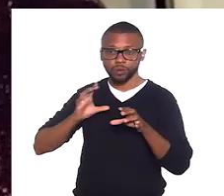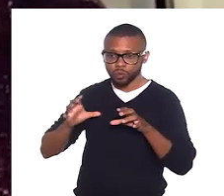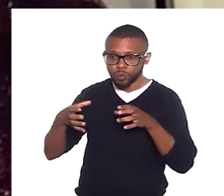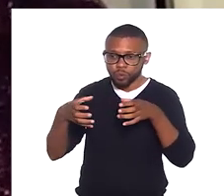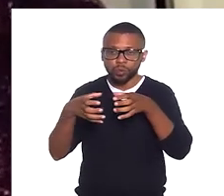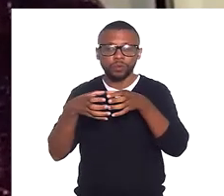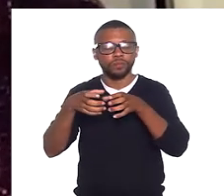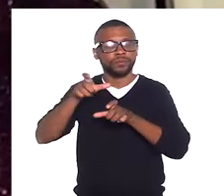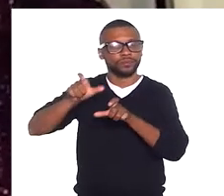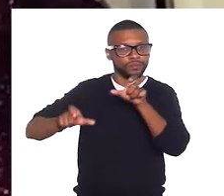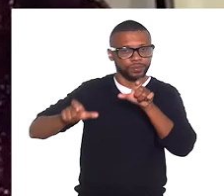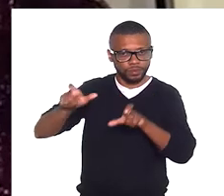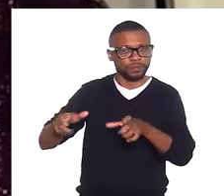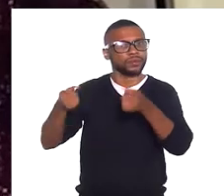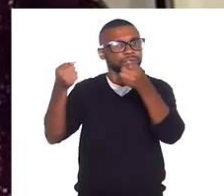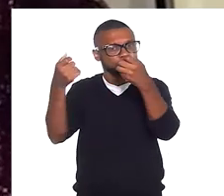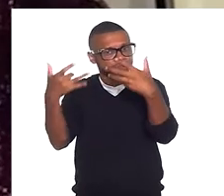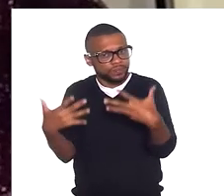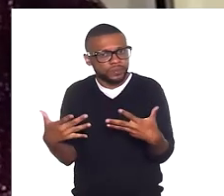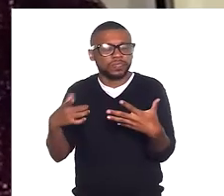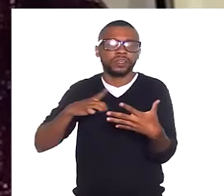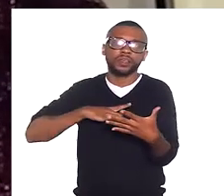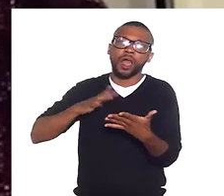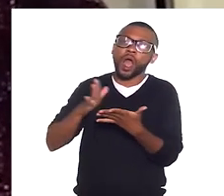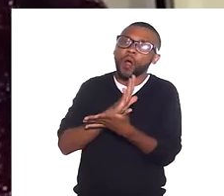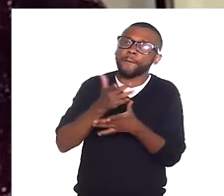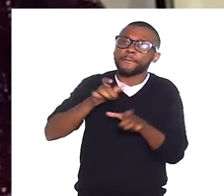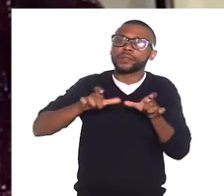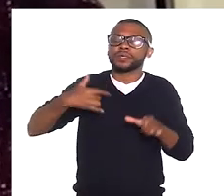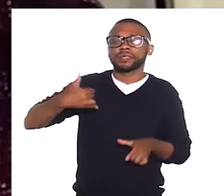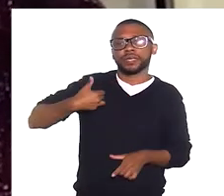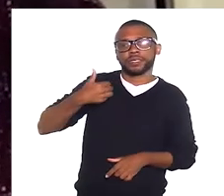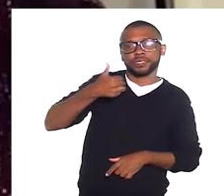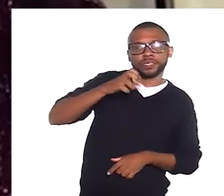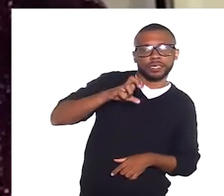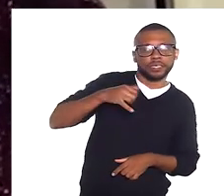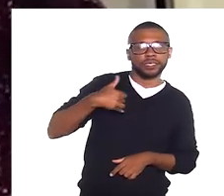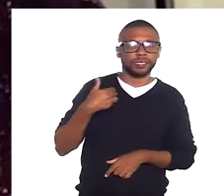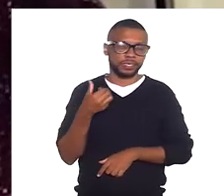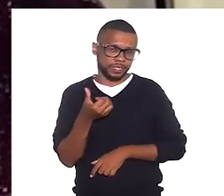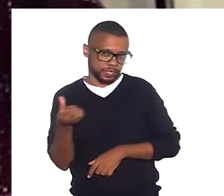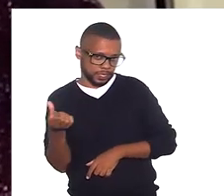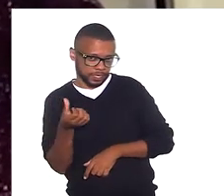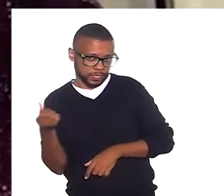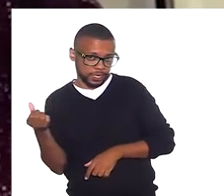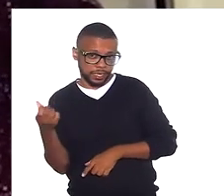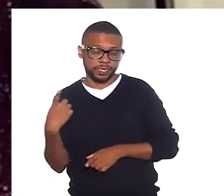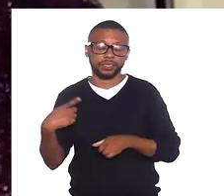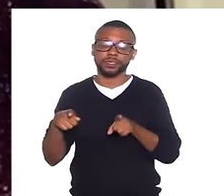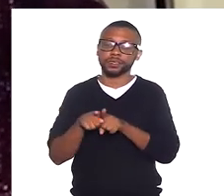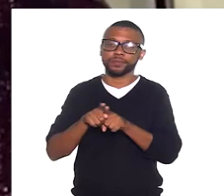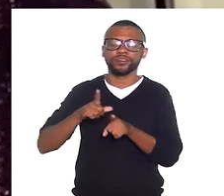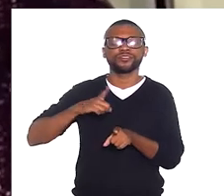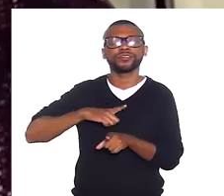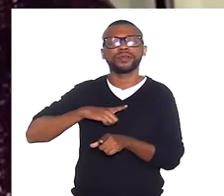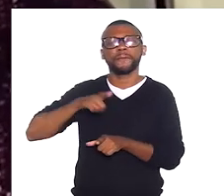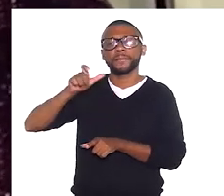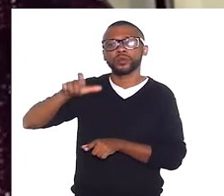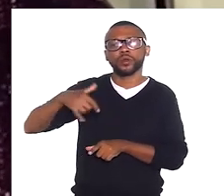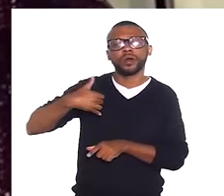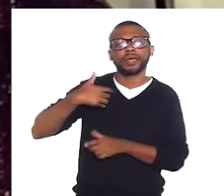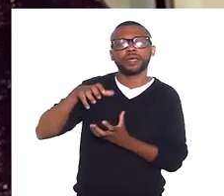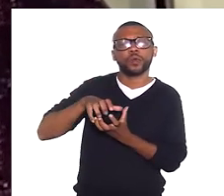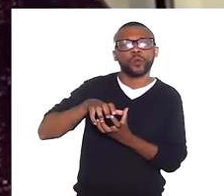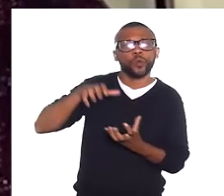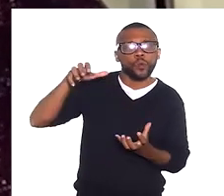um grupo de pessoas que participavam do curso, que eu tinha gente de 15 e 16 anos, e eu tinha pessoas de